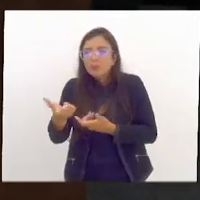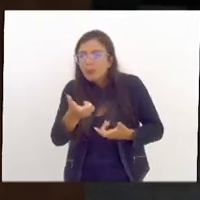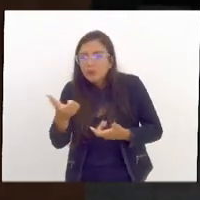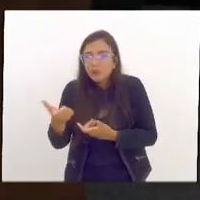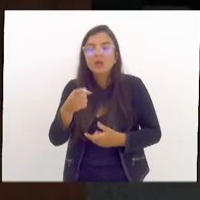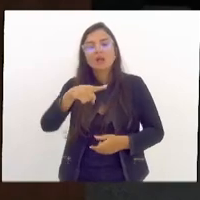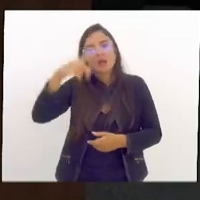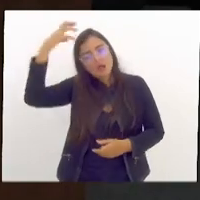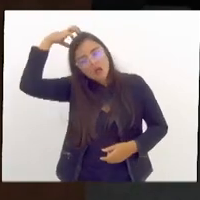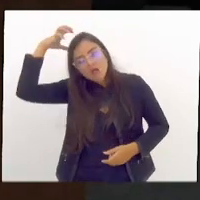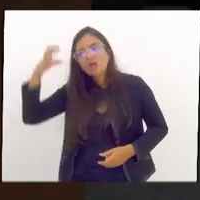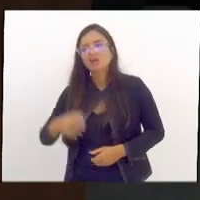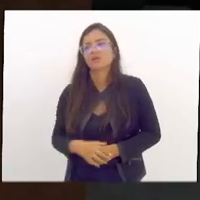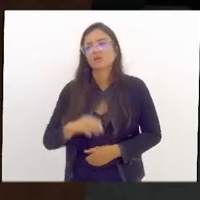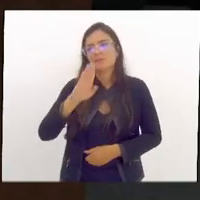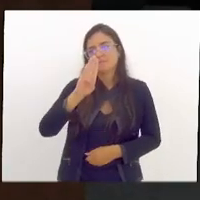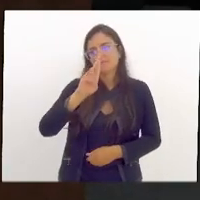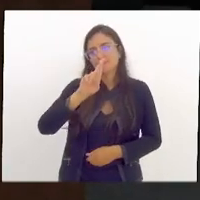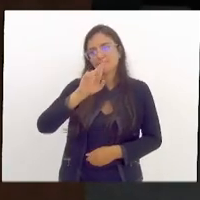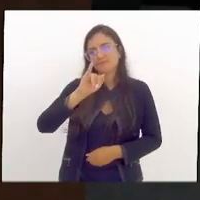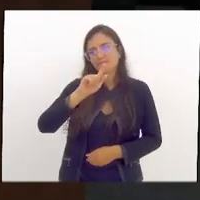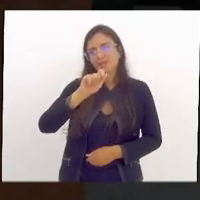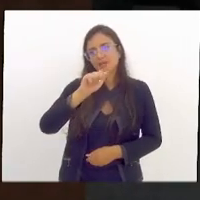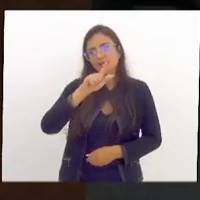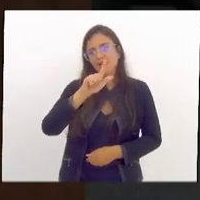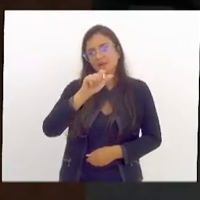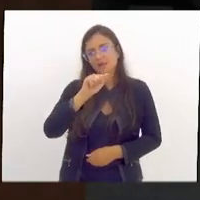Existe o projeto de lei